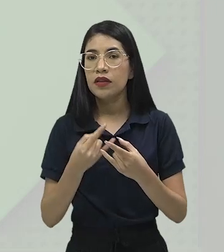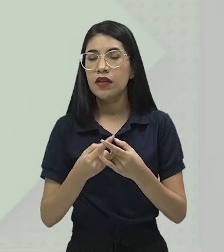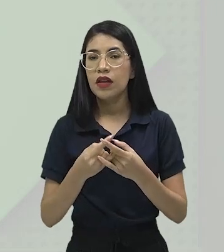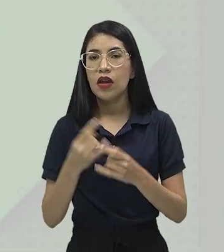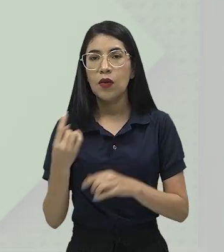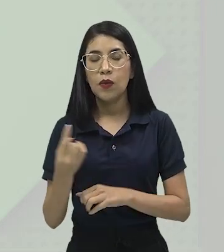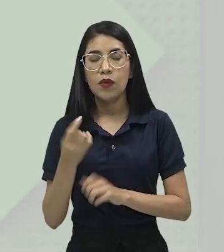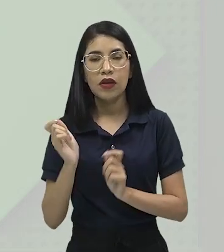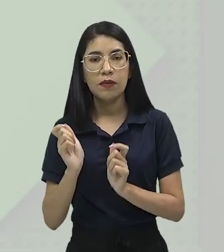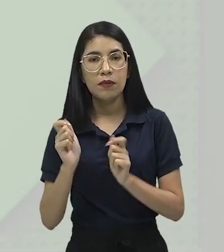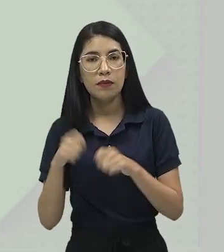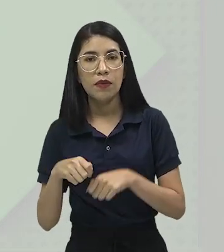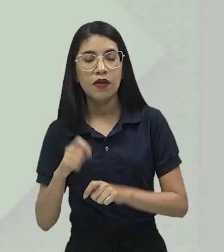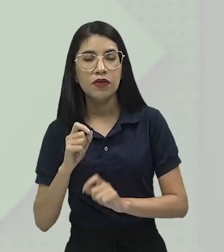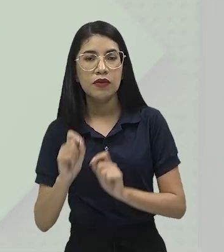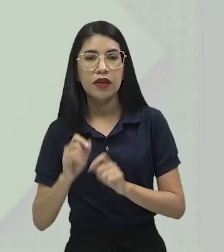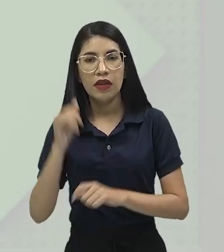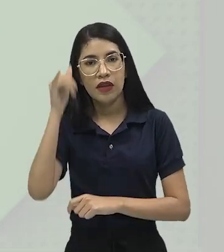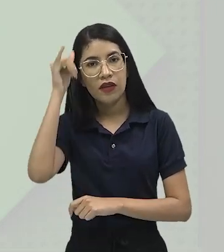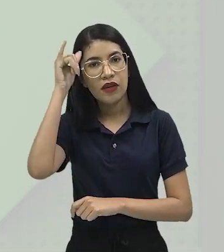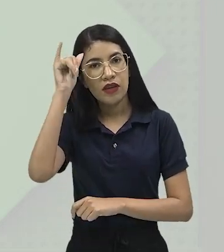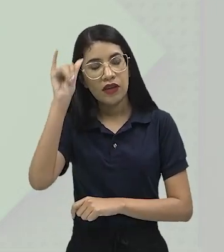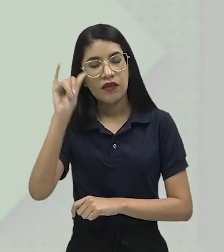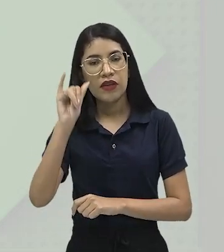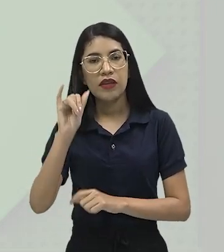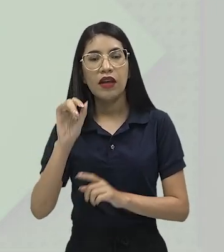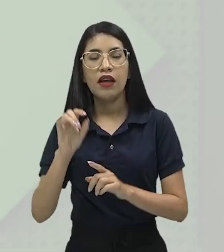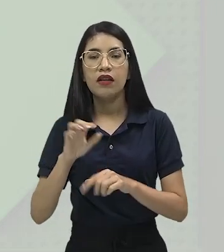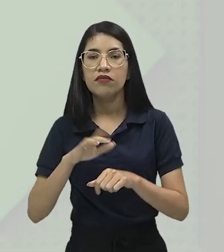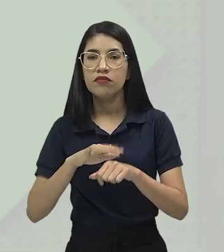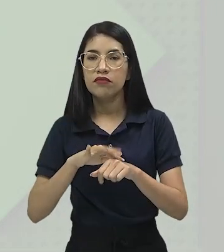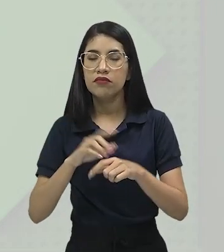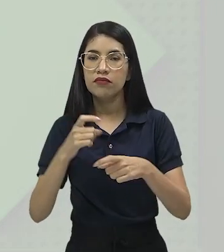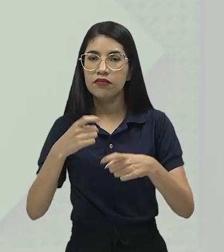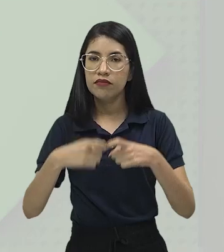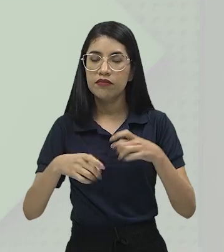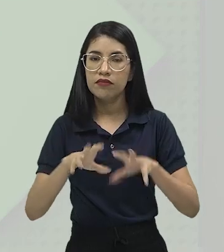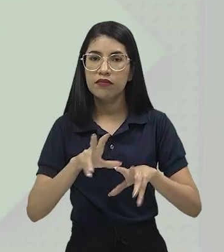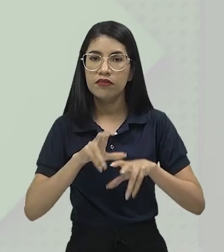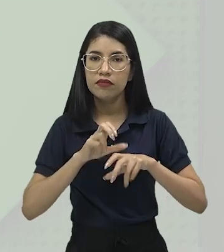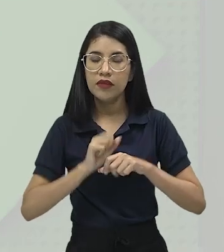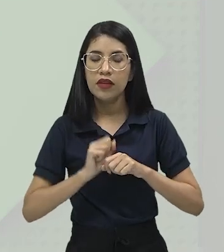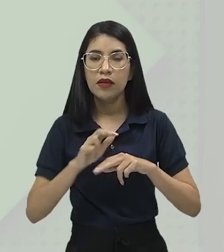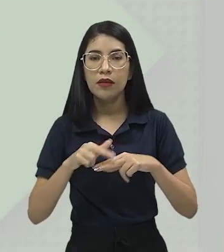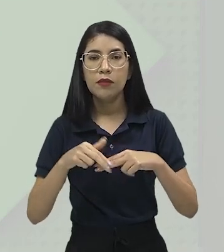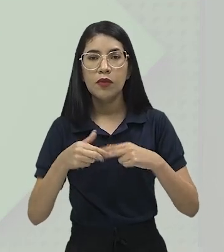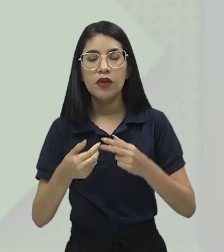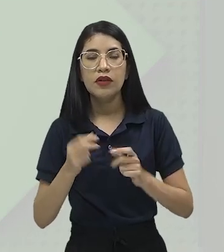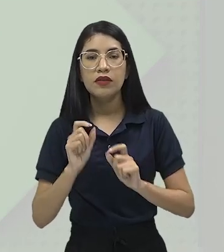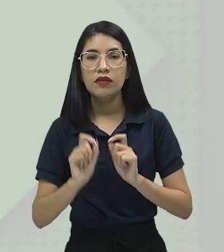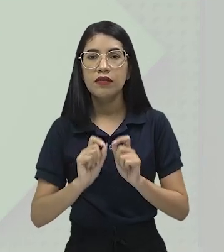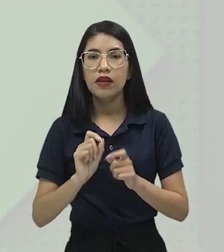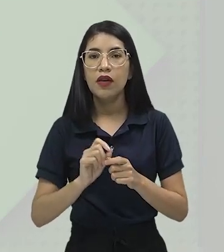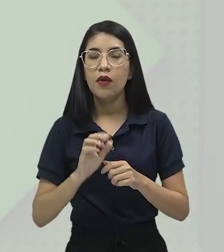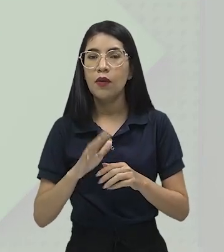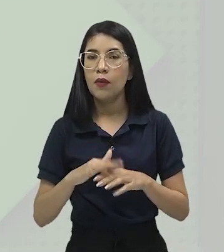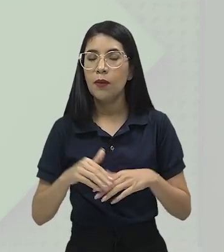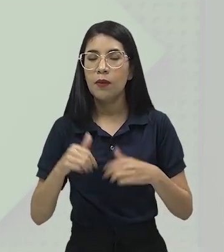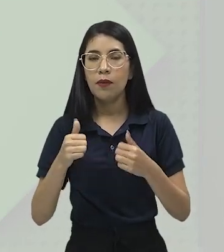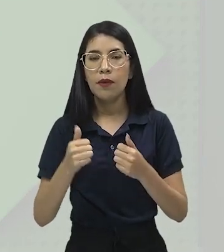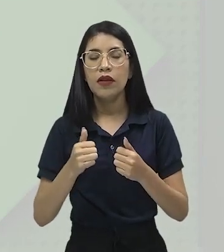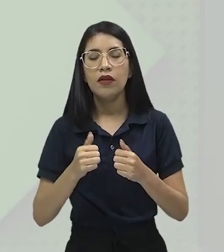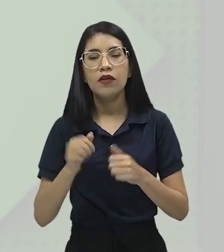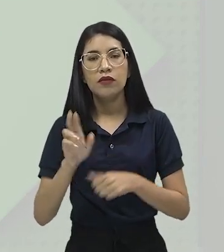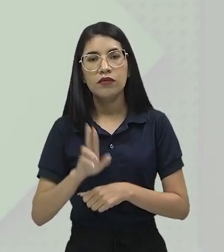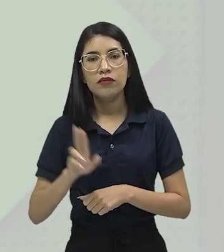único capaz, né, de prevenir contra essas infecções sexualmente transmissíveis, por isso que ele é ali o melhor método